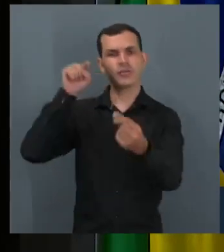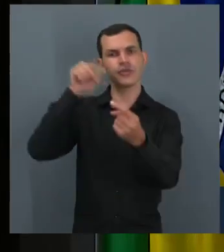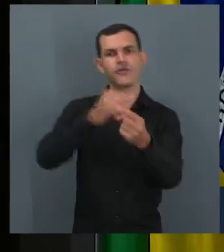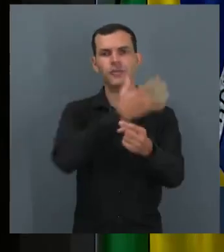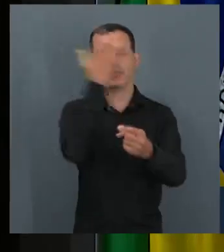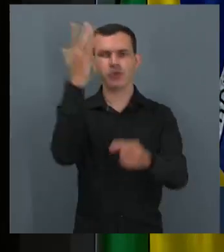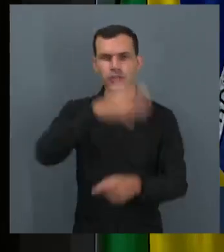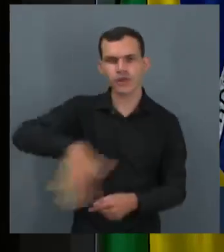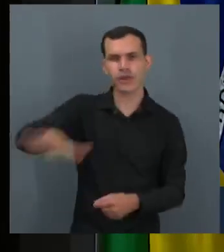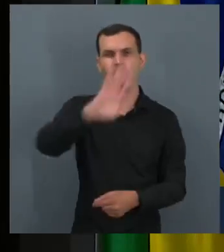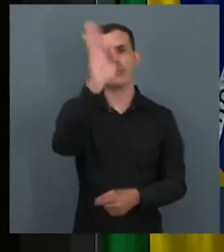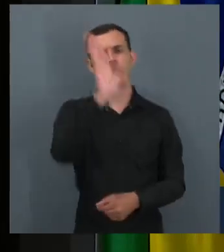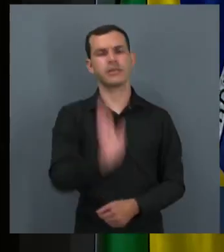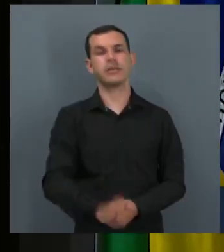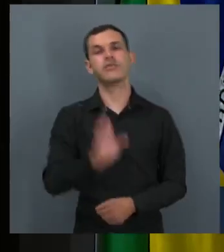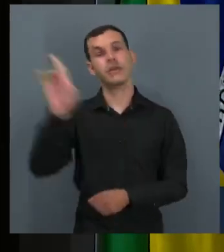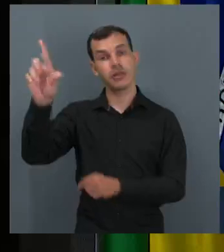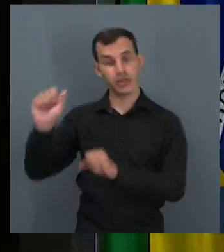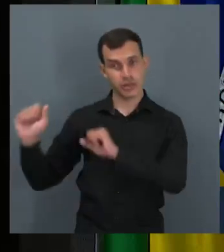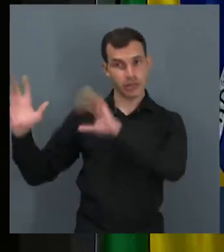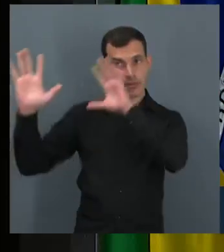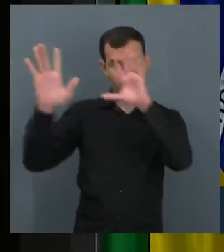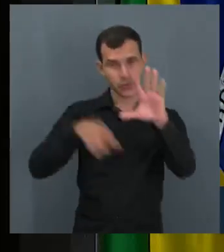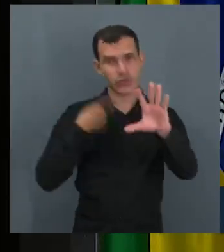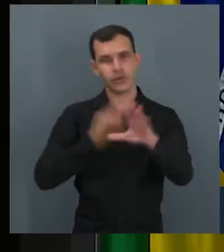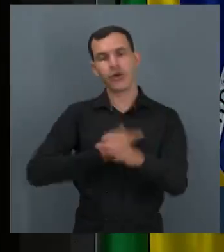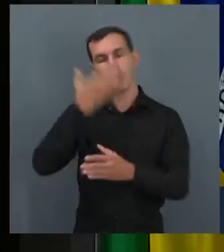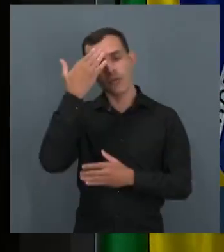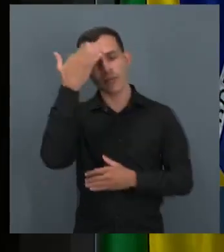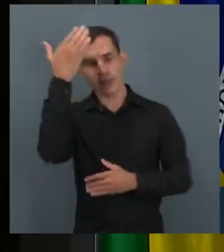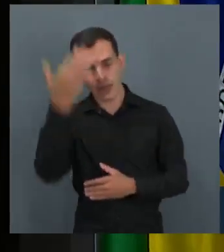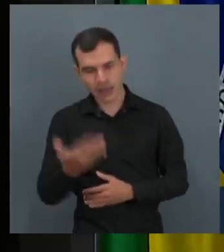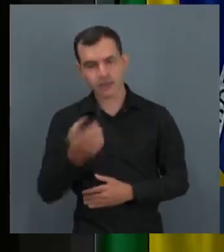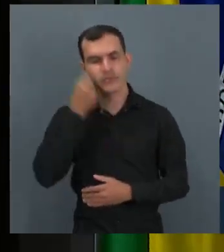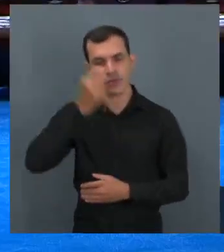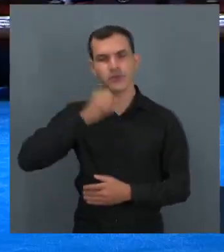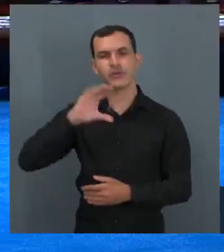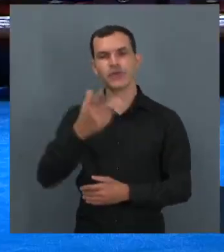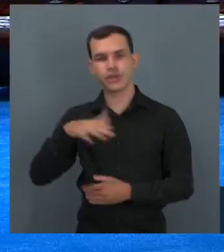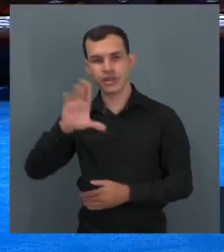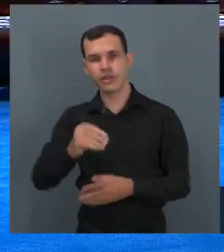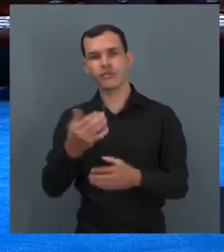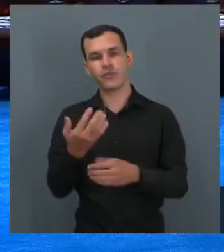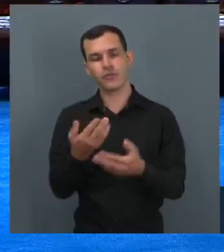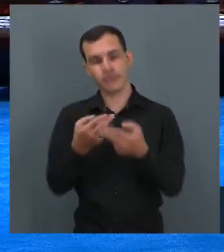no Brasil. Que Deus nos abençoe. Muito obrigado pela sua tolerância sempre, senador Chico Rodrigues.